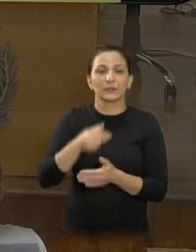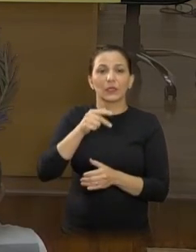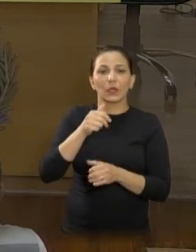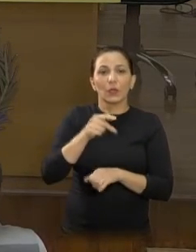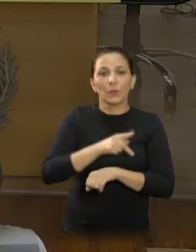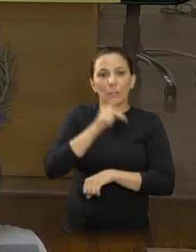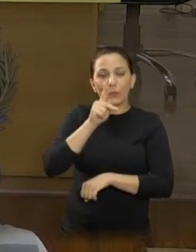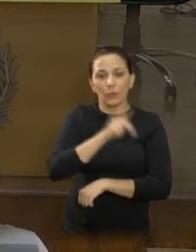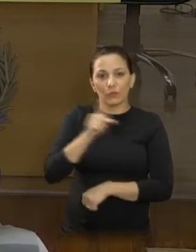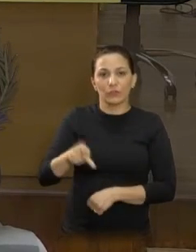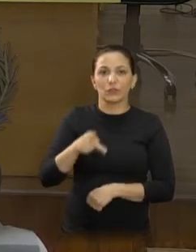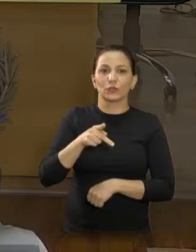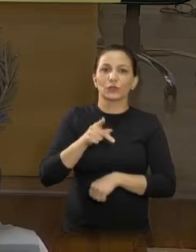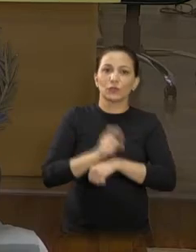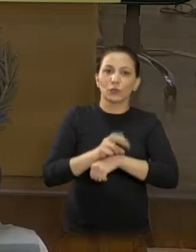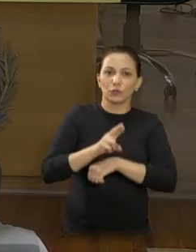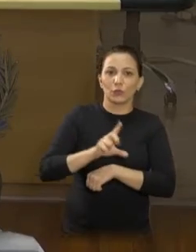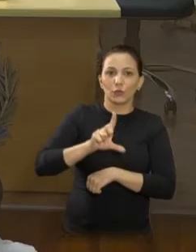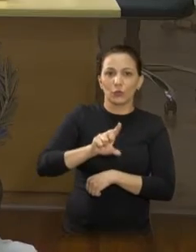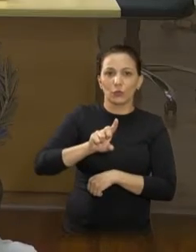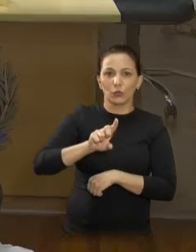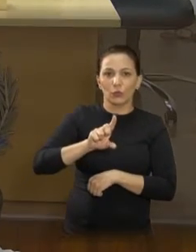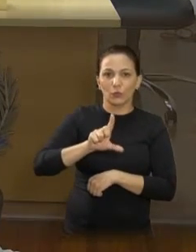do Sacramento.